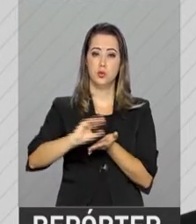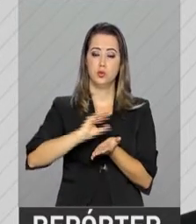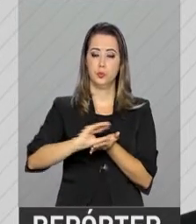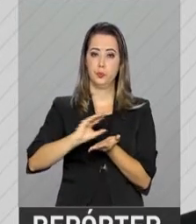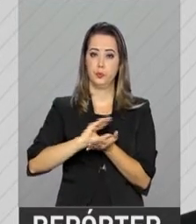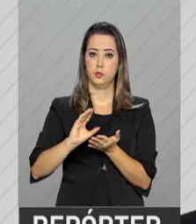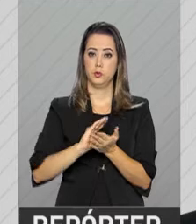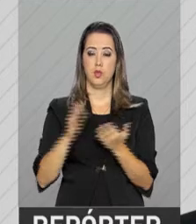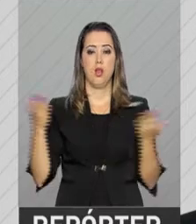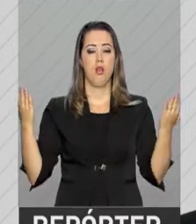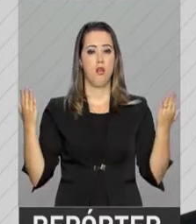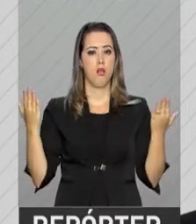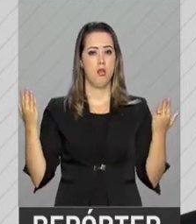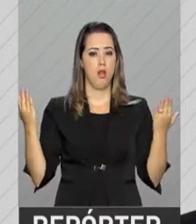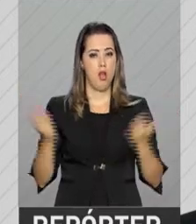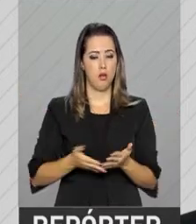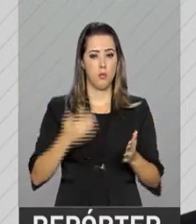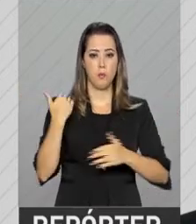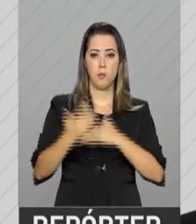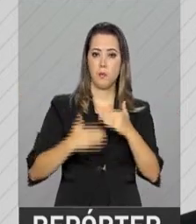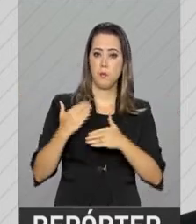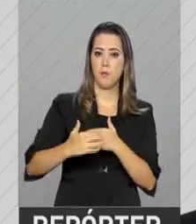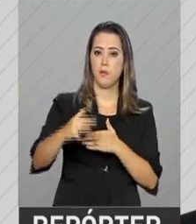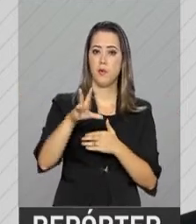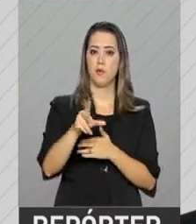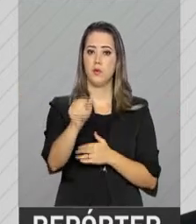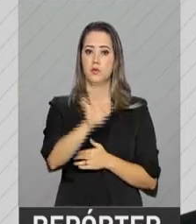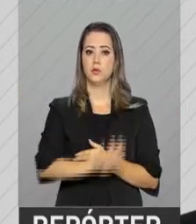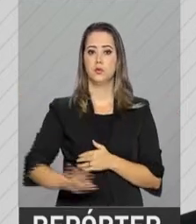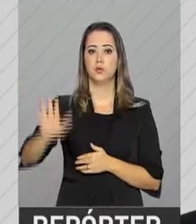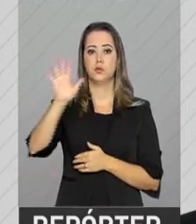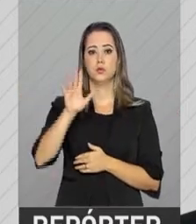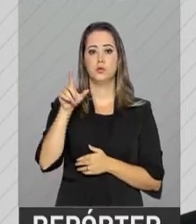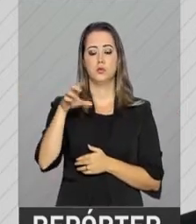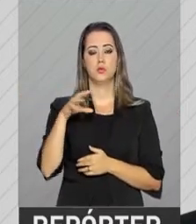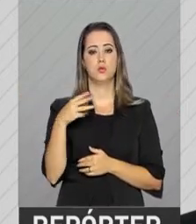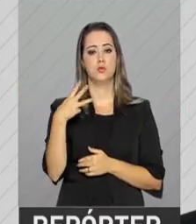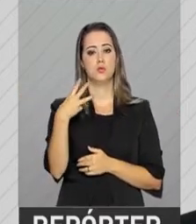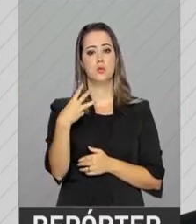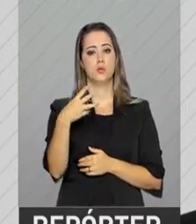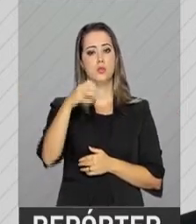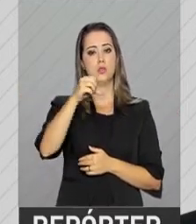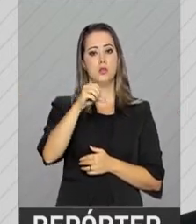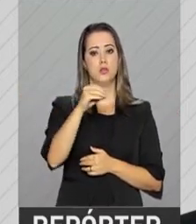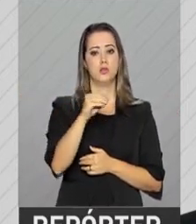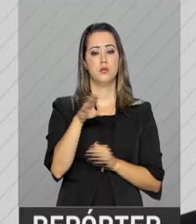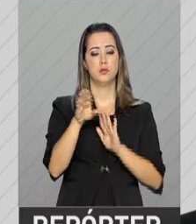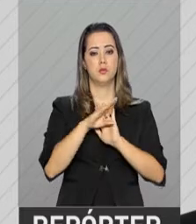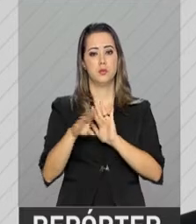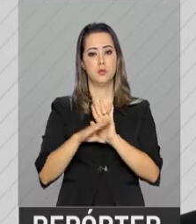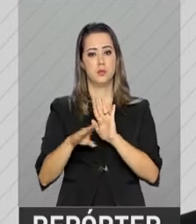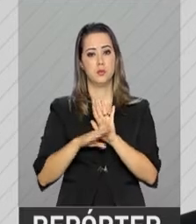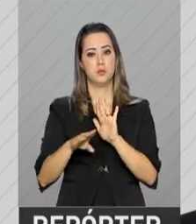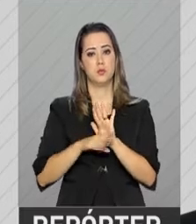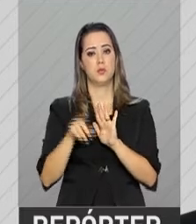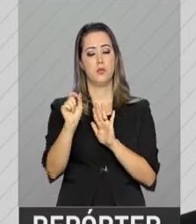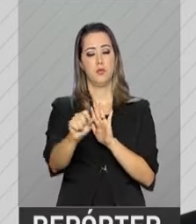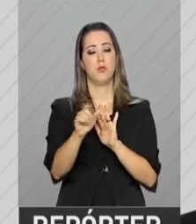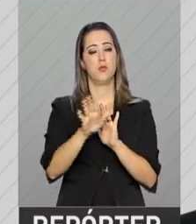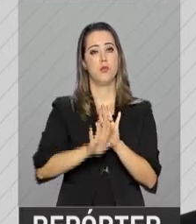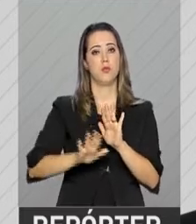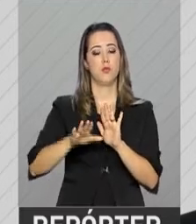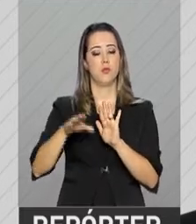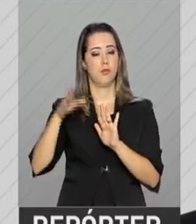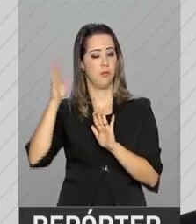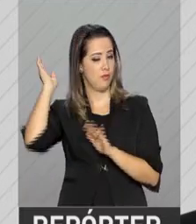agora em avançar em todos os setores são 390 projetos no pará e 124